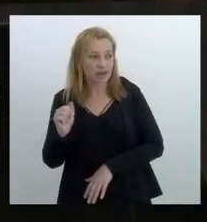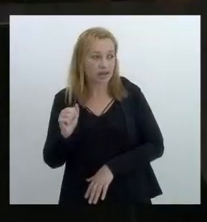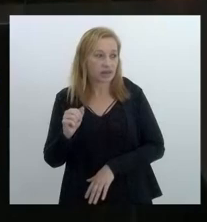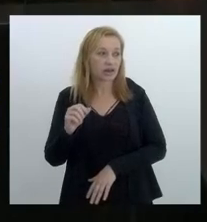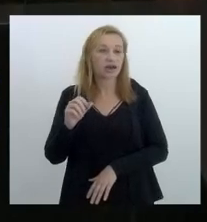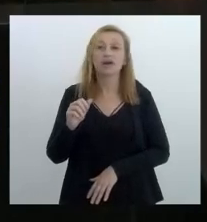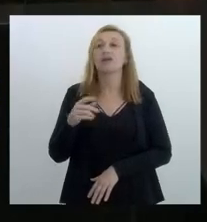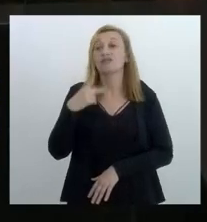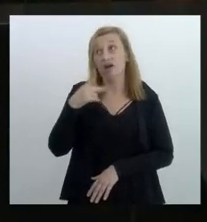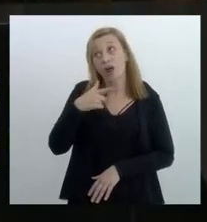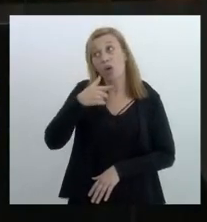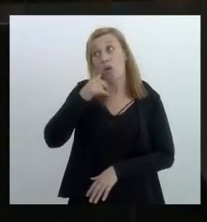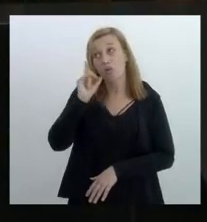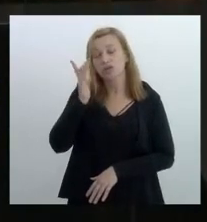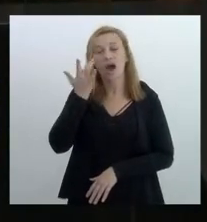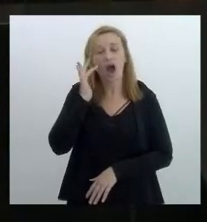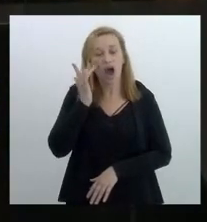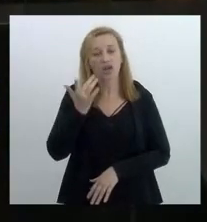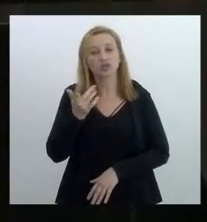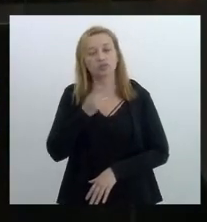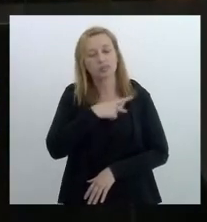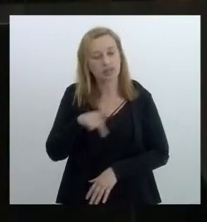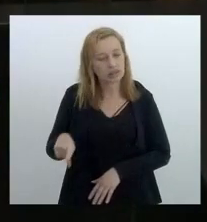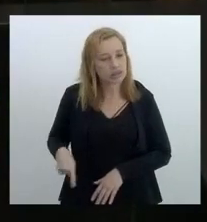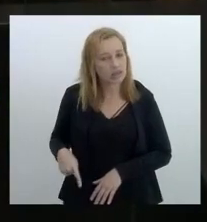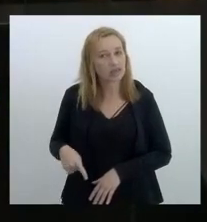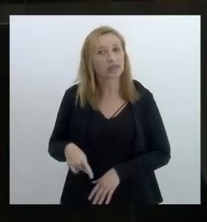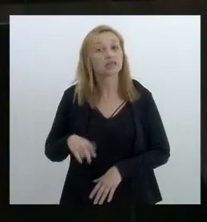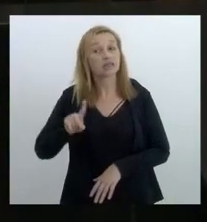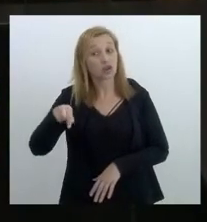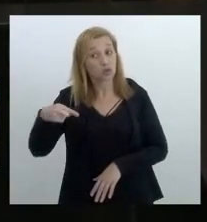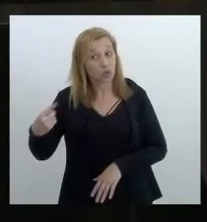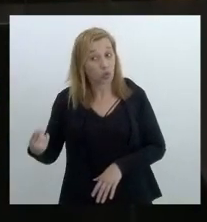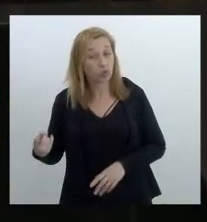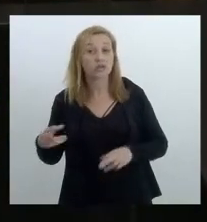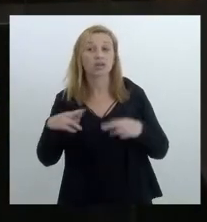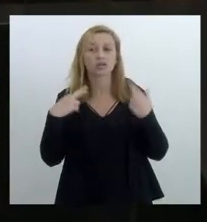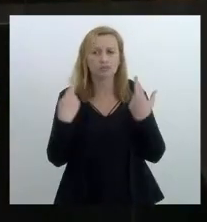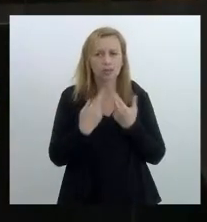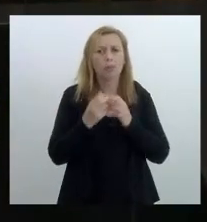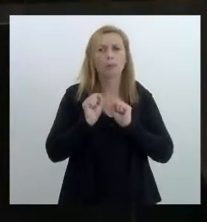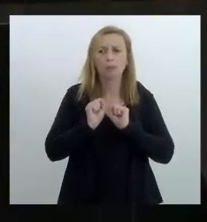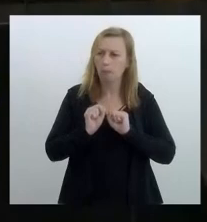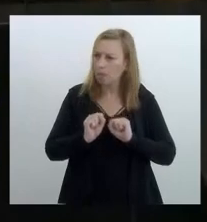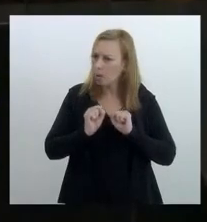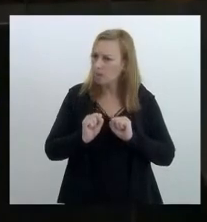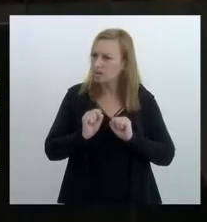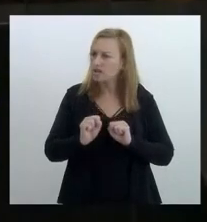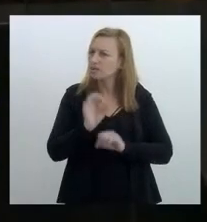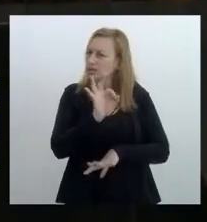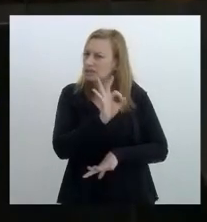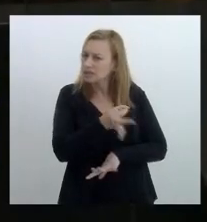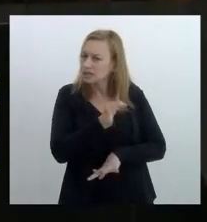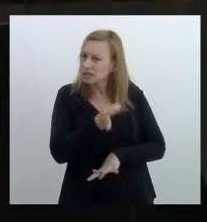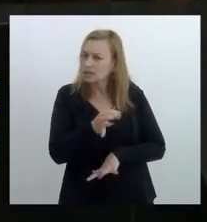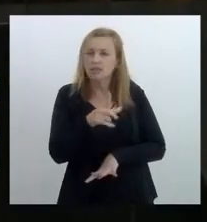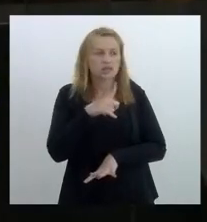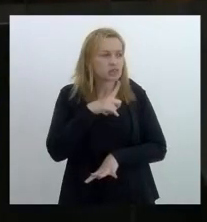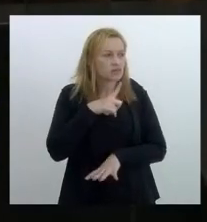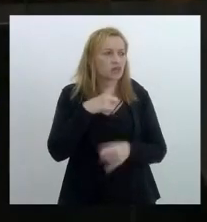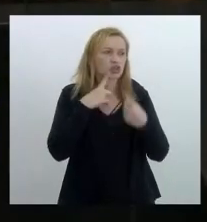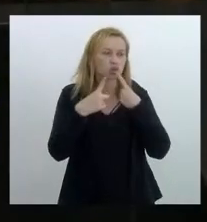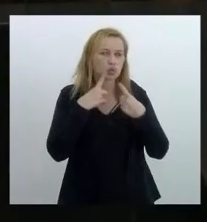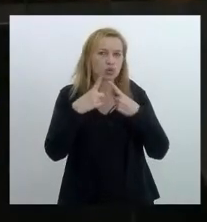isso ontem e acho, presidente, que das próximas vezes a gente pode, inclusive, quando estivermos